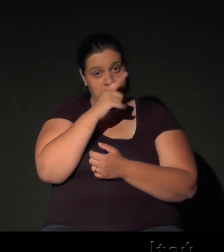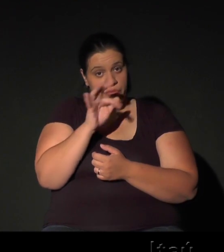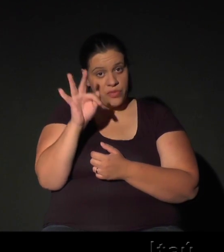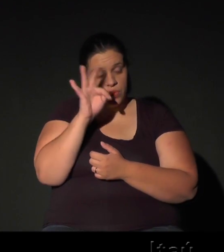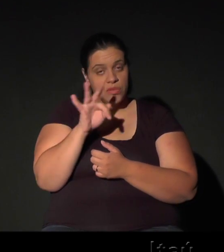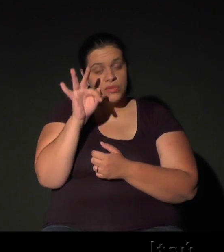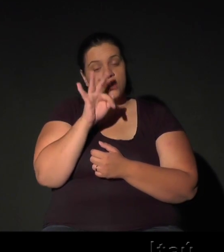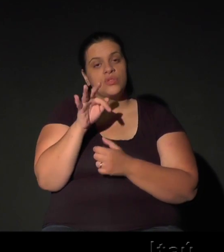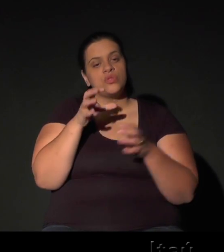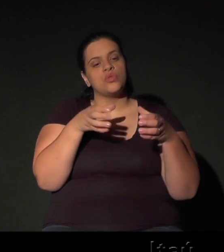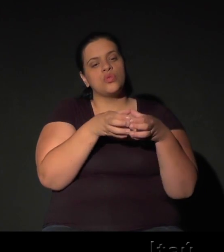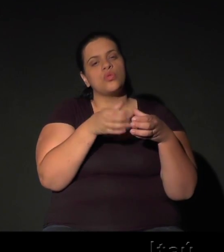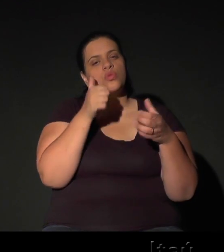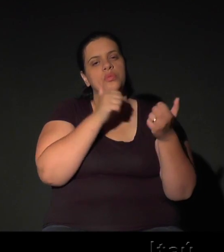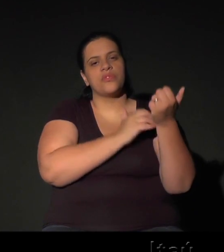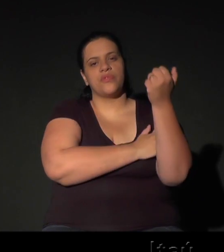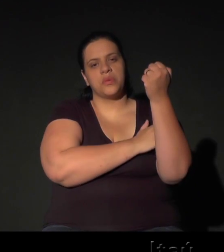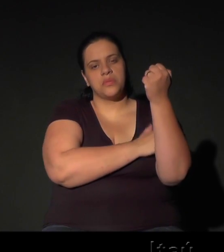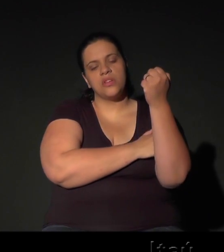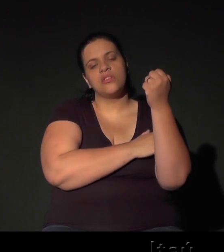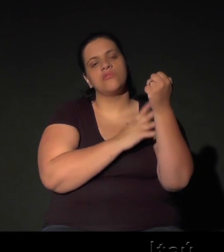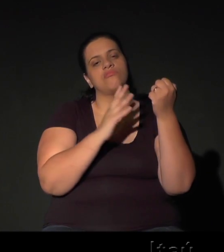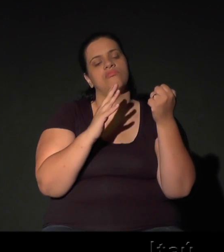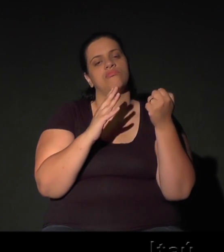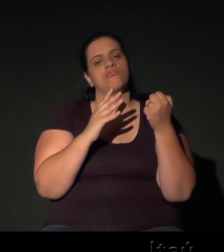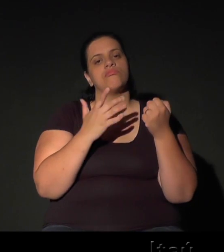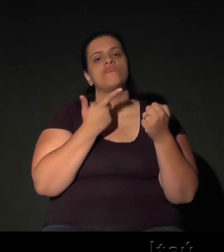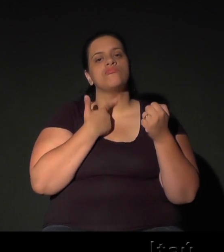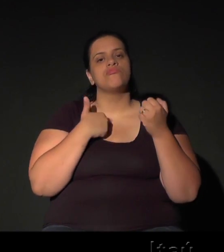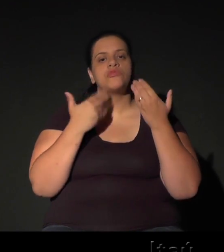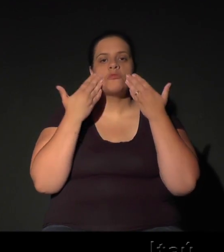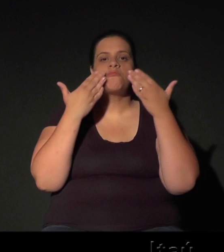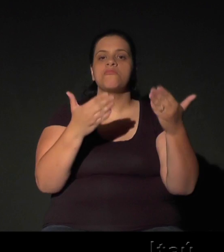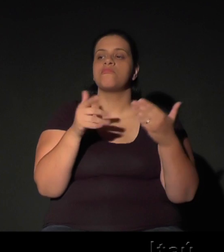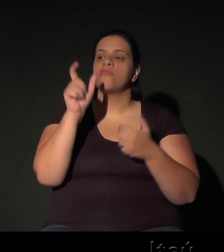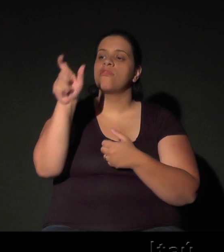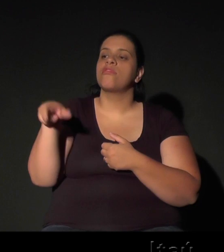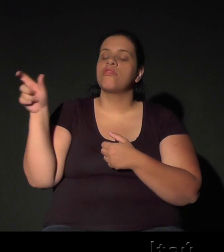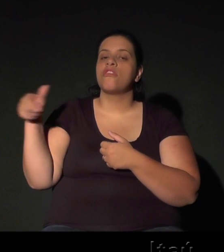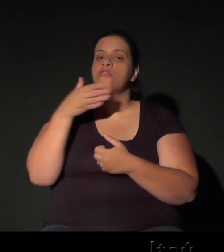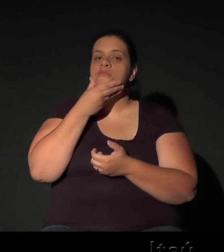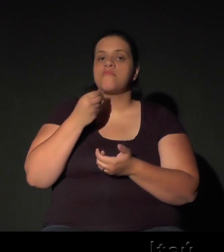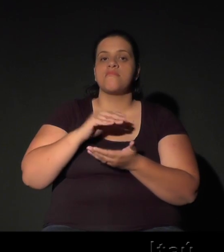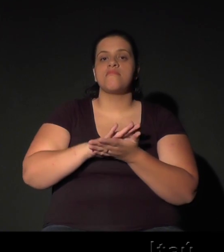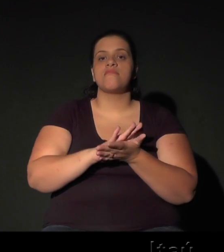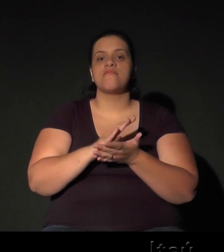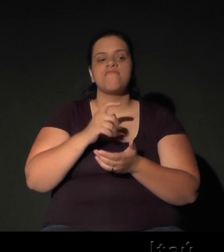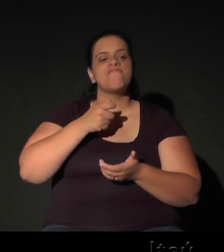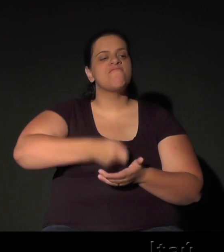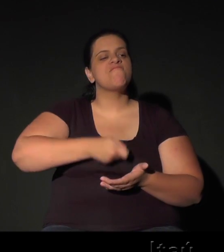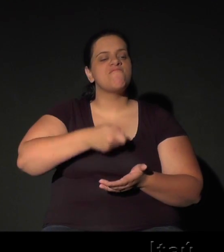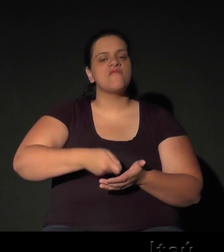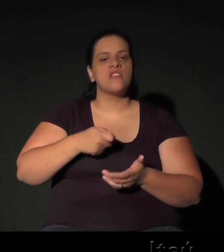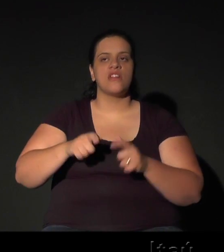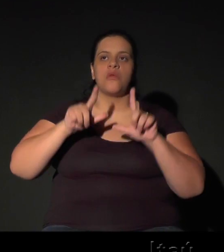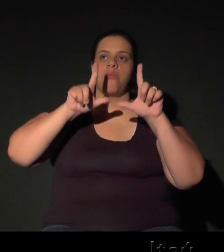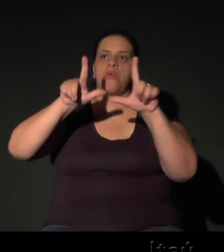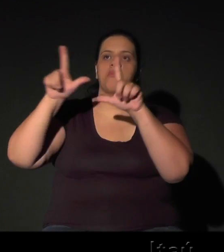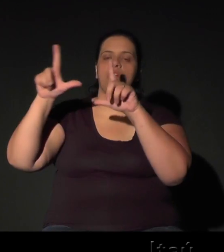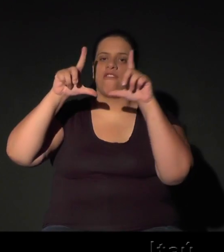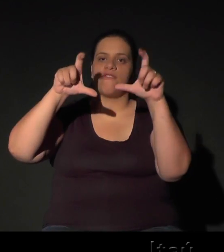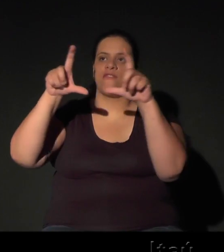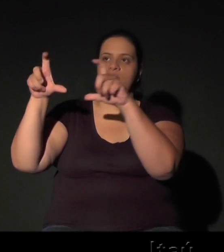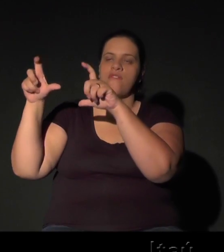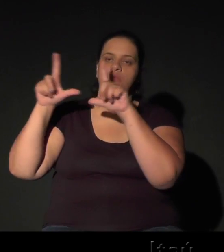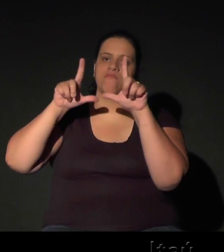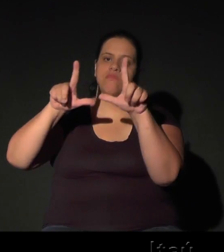a o grupo feminista decidiu Expor os machistas no mural na na na parede